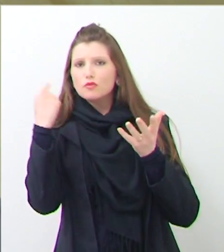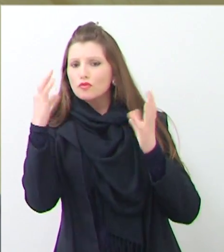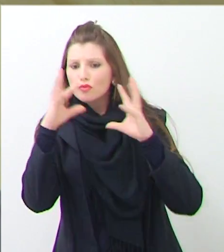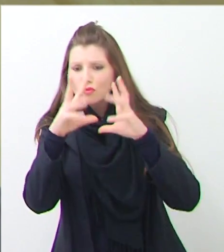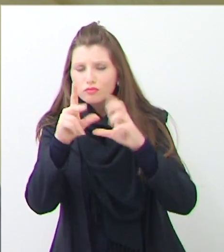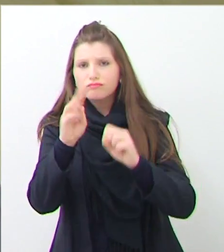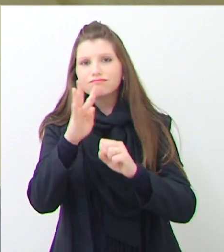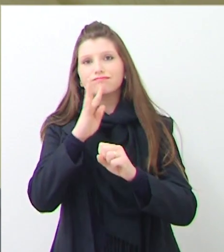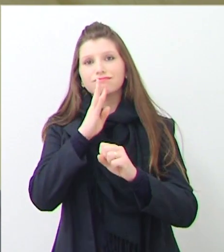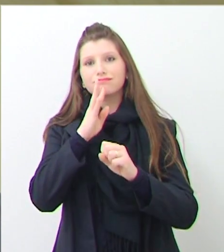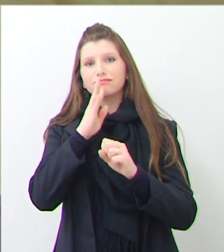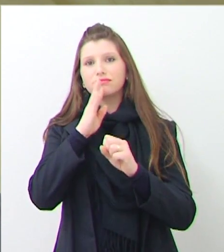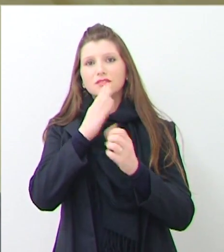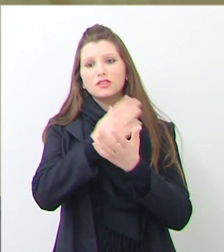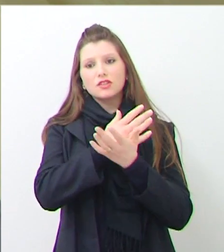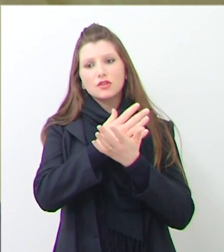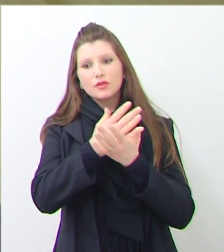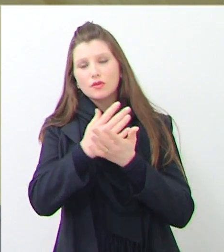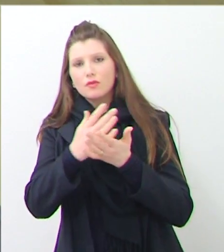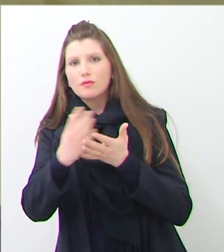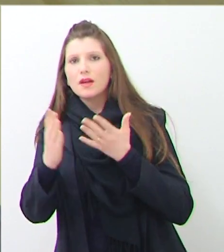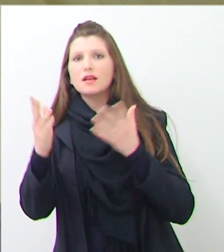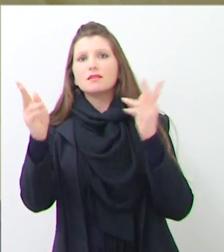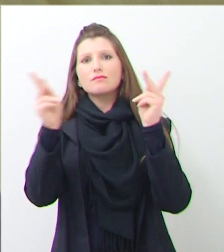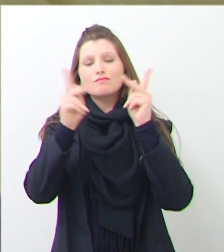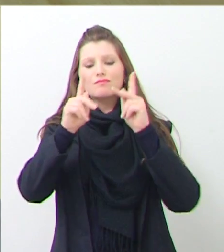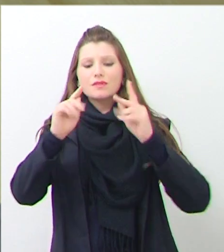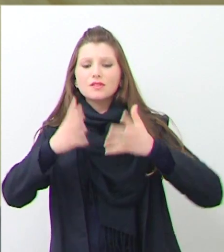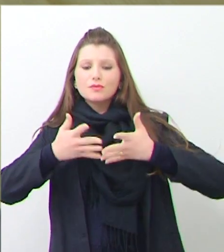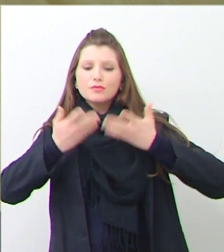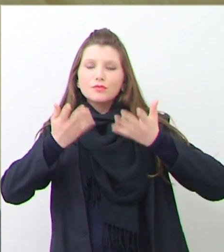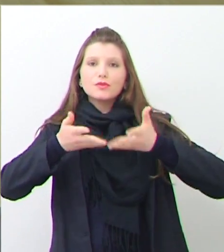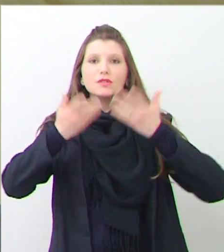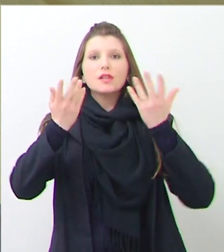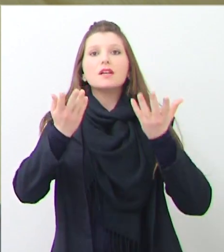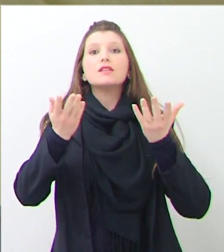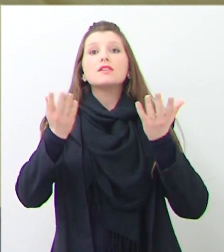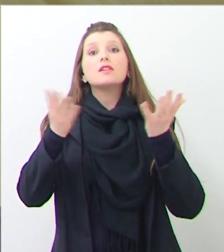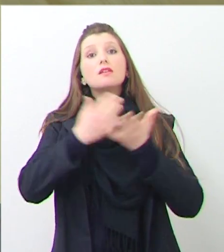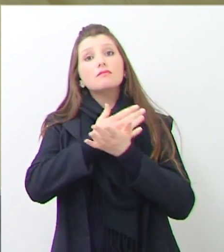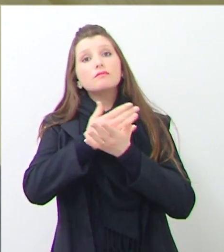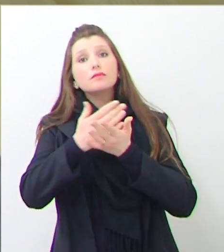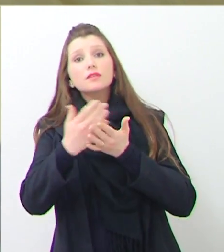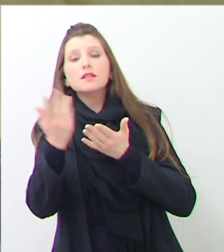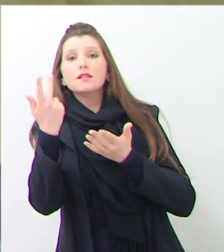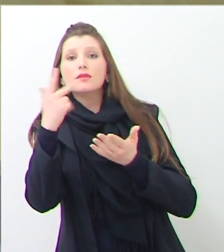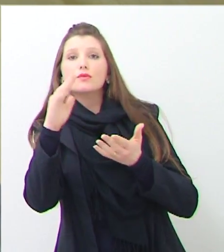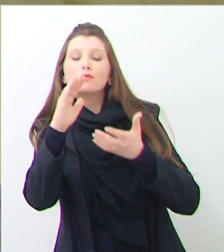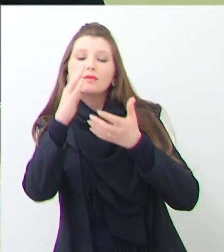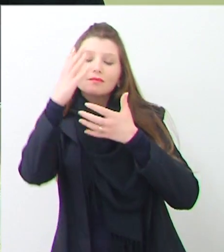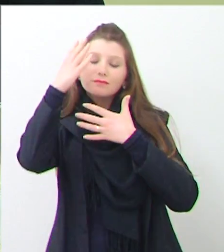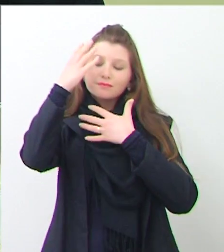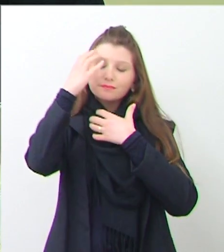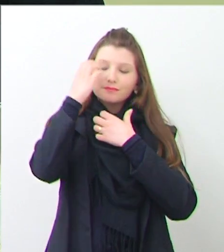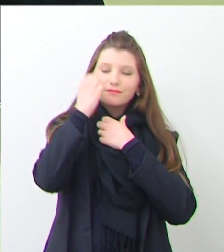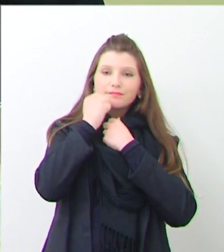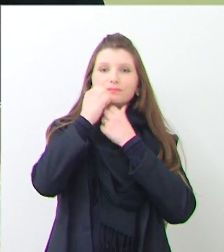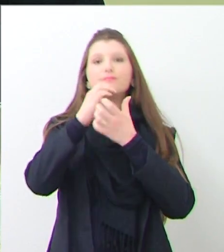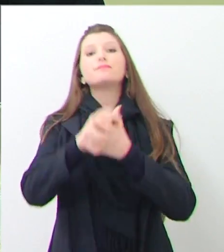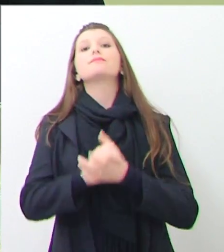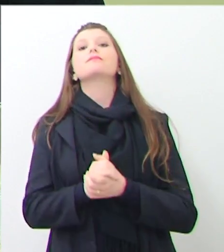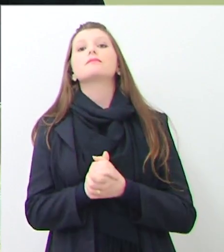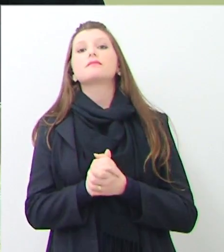conheces. Tu me cercaste por detrás e por diante, e puseste sobre mim a tua mão.